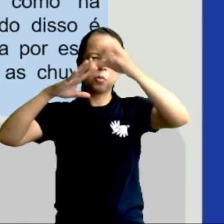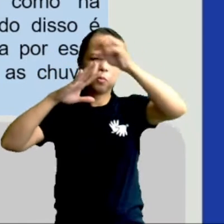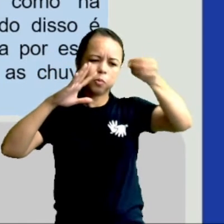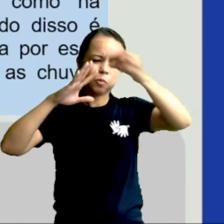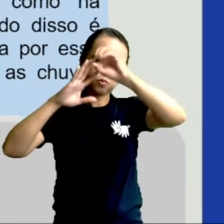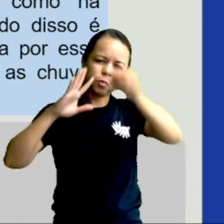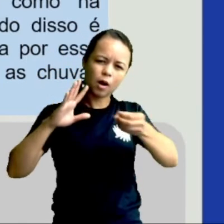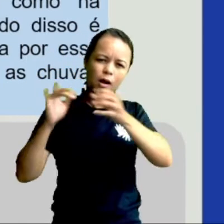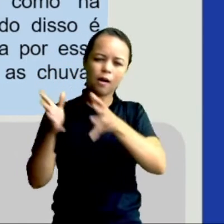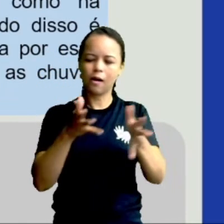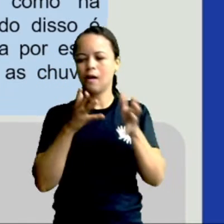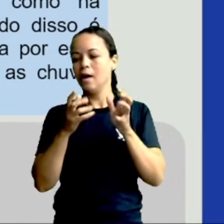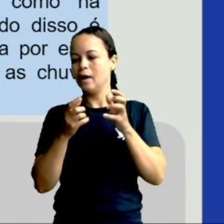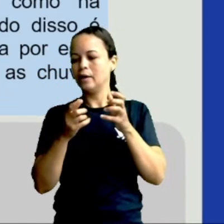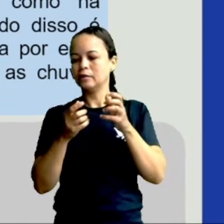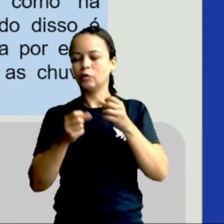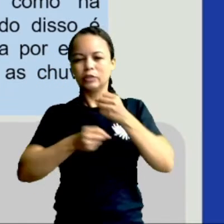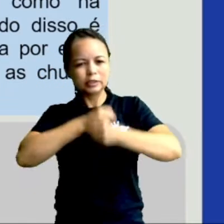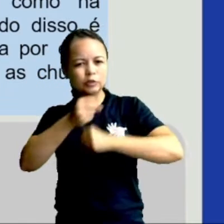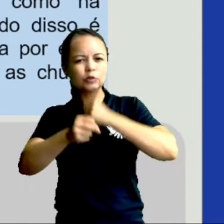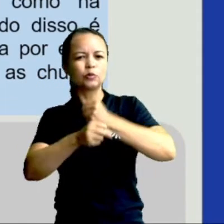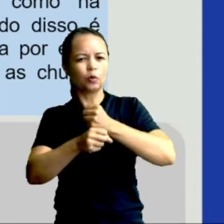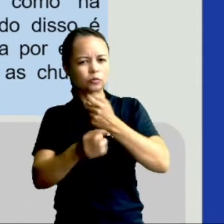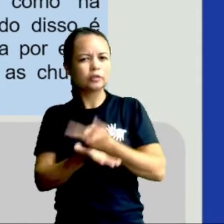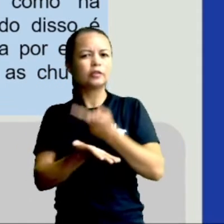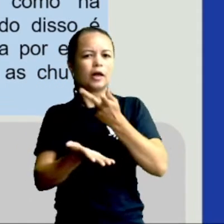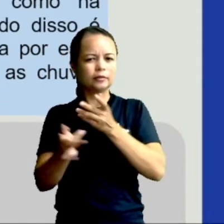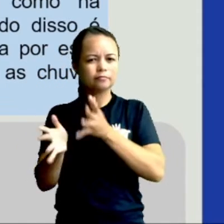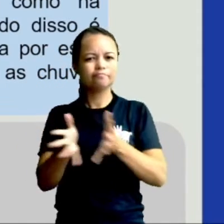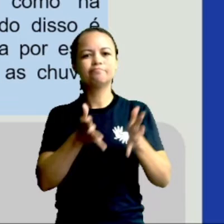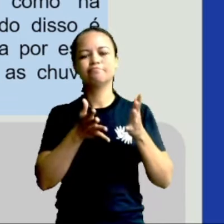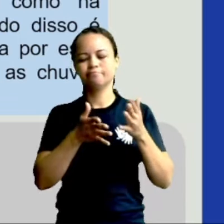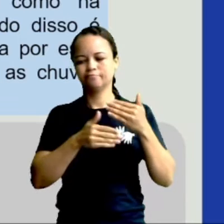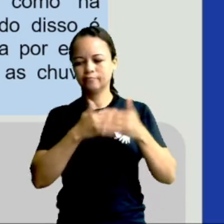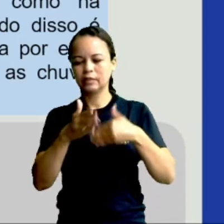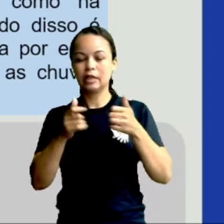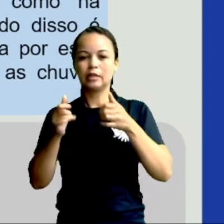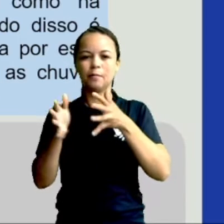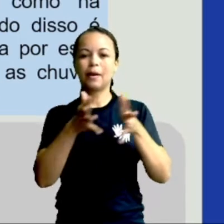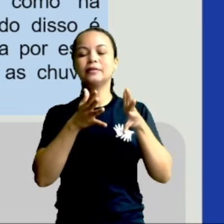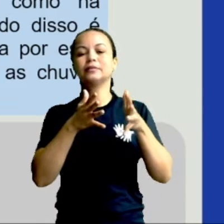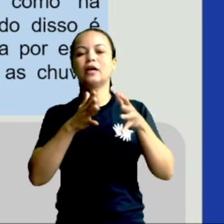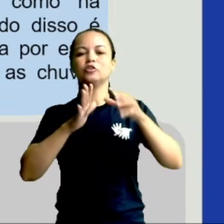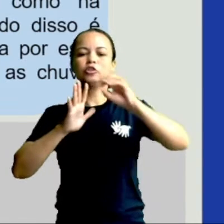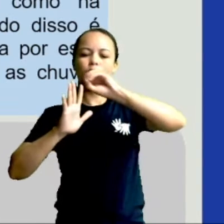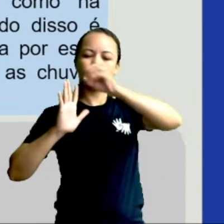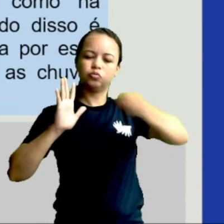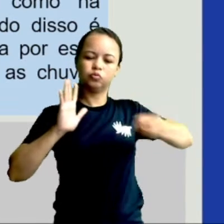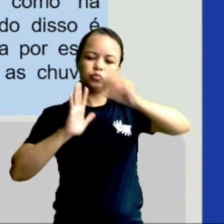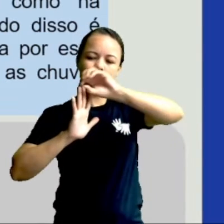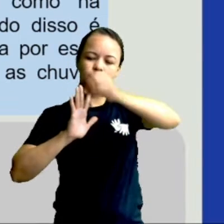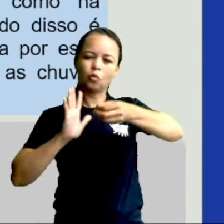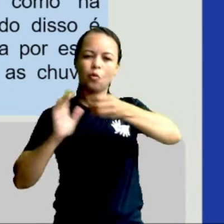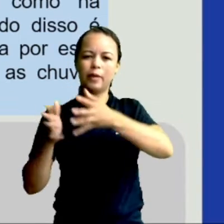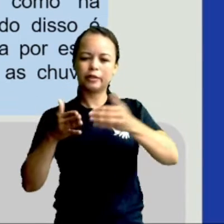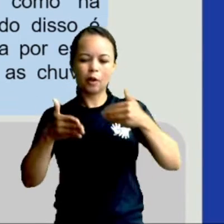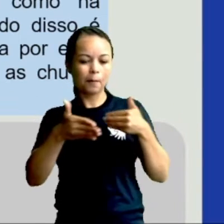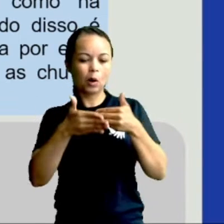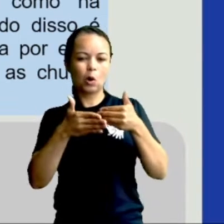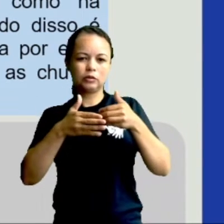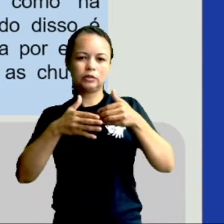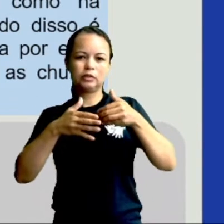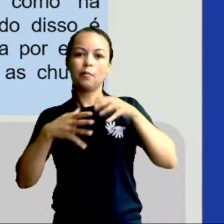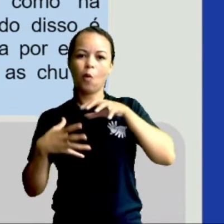anos. A maioria delas ocorre por efeito de passagens sucessivas de cometas nas proximidades da Terra.